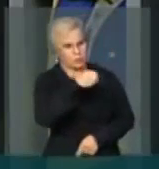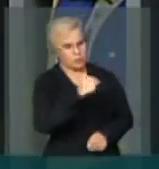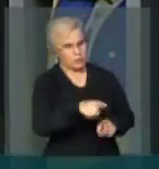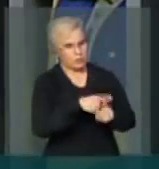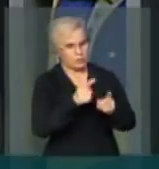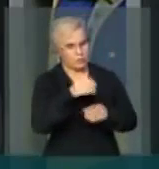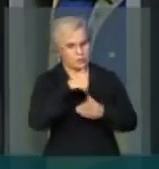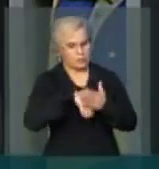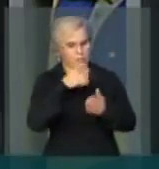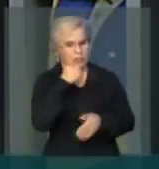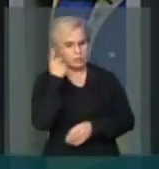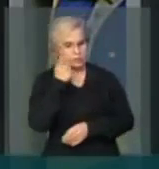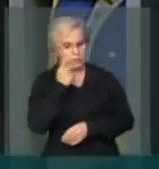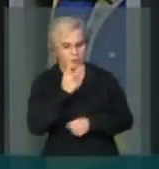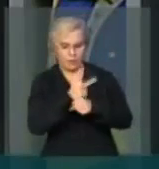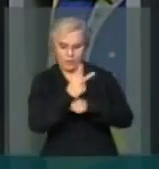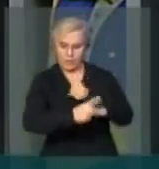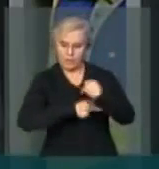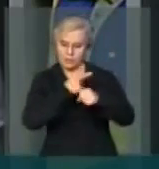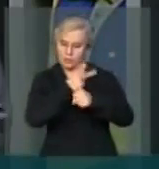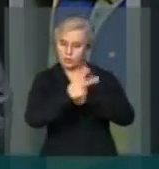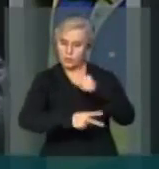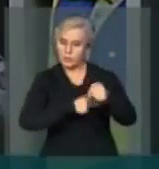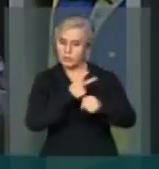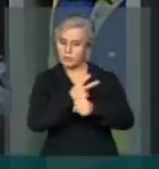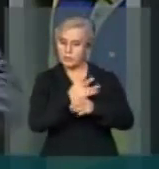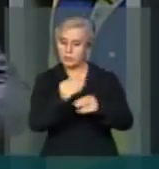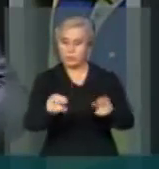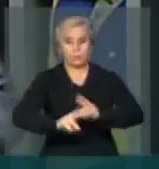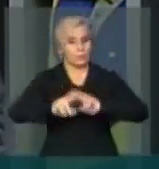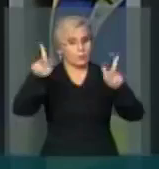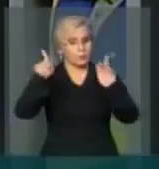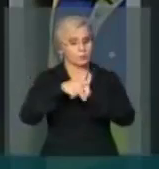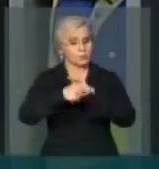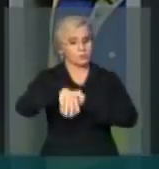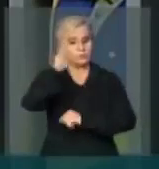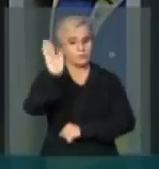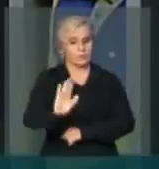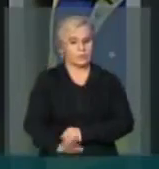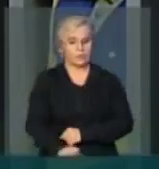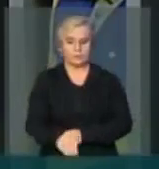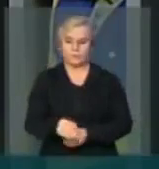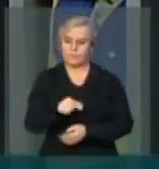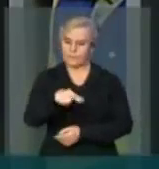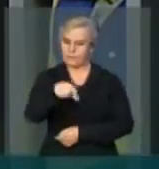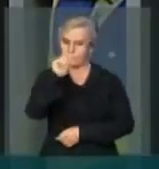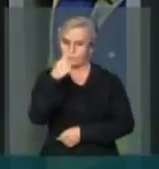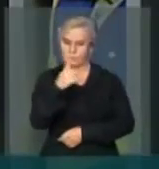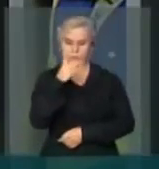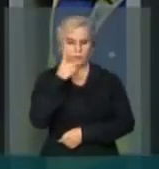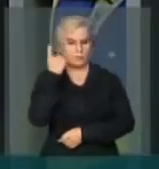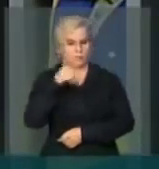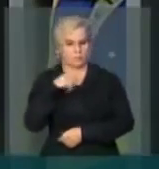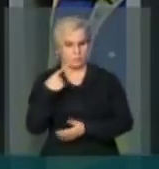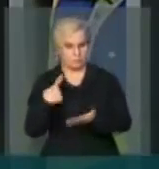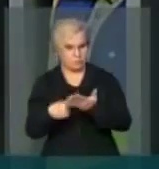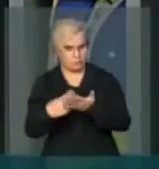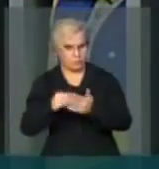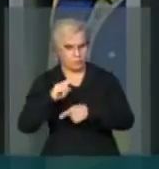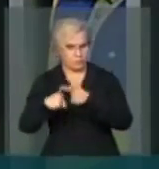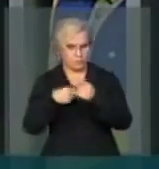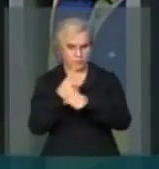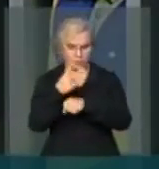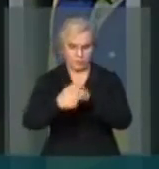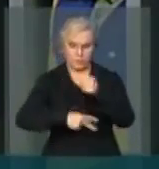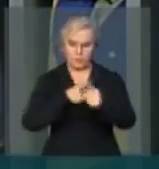de 2 em 2 anos. É uma diferença total. Você elege o deputado e ele está em campanha, daqui 2 anos ele